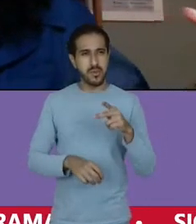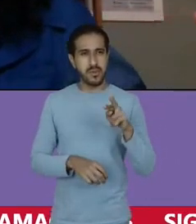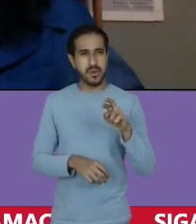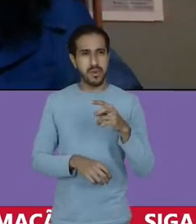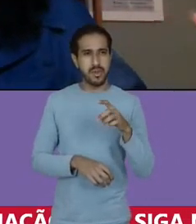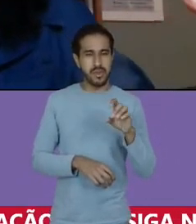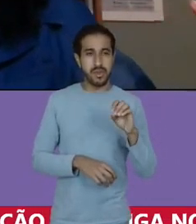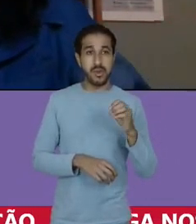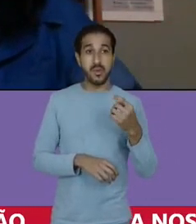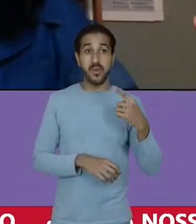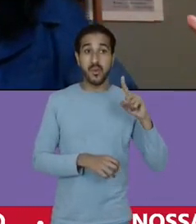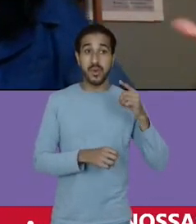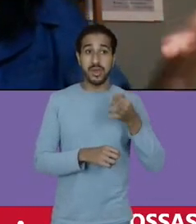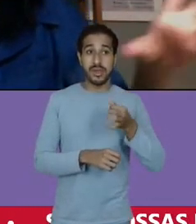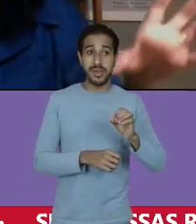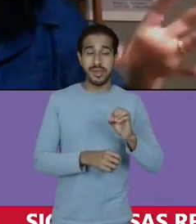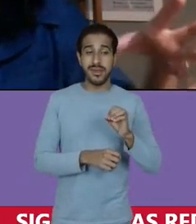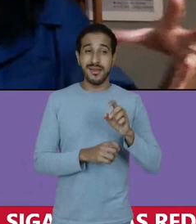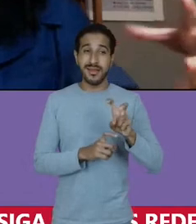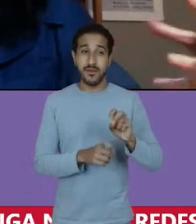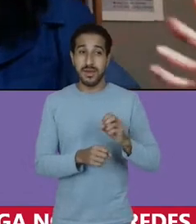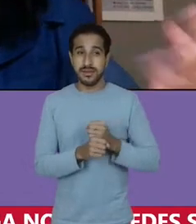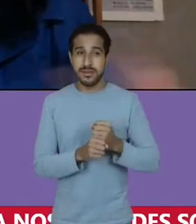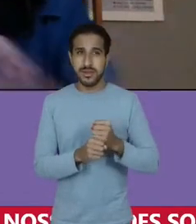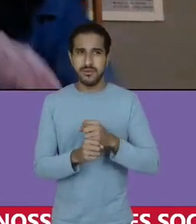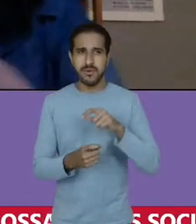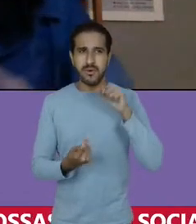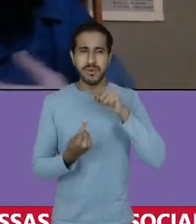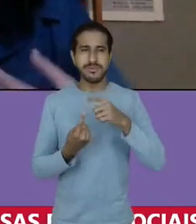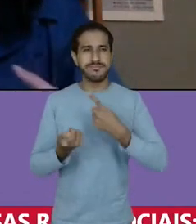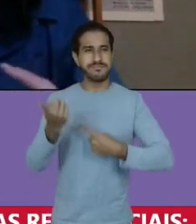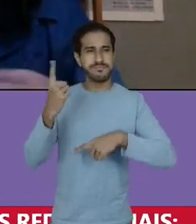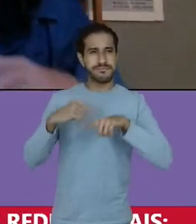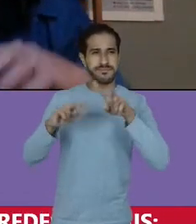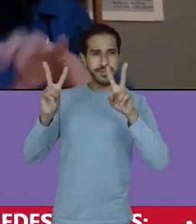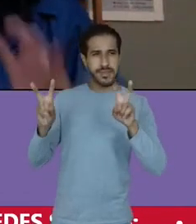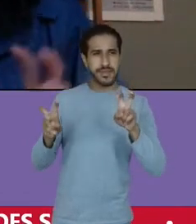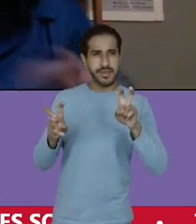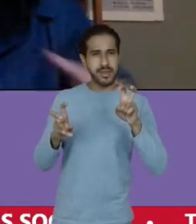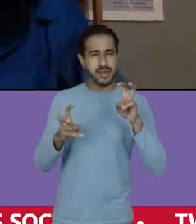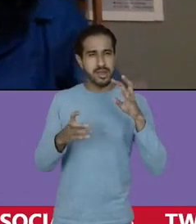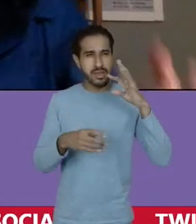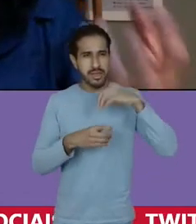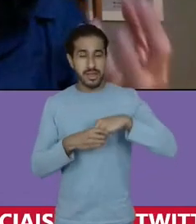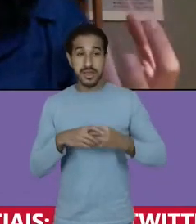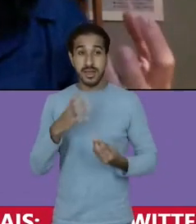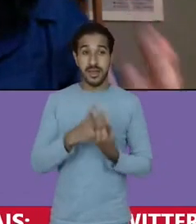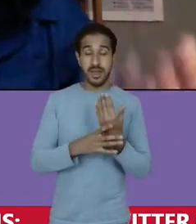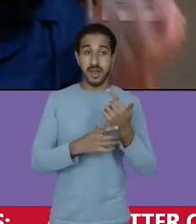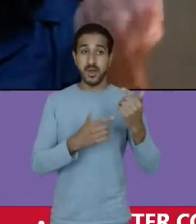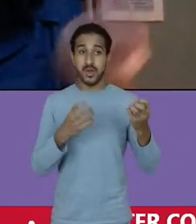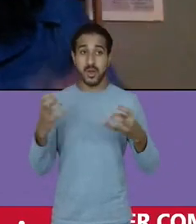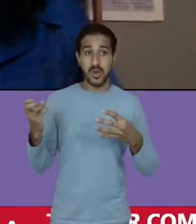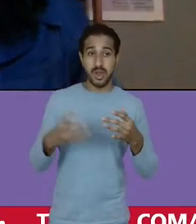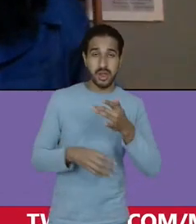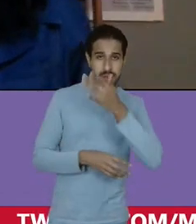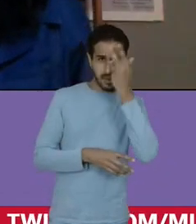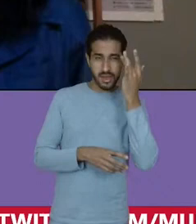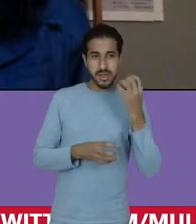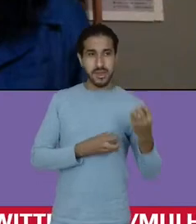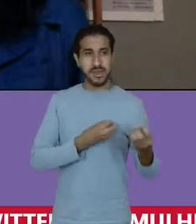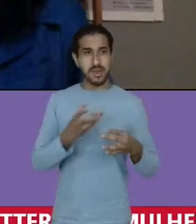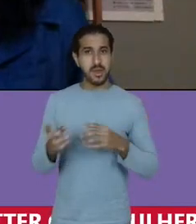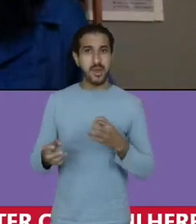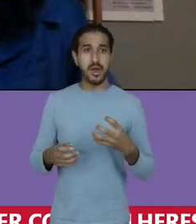produção dos últimos 60, 50 anos, é para transformar isso por dentro, criar novas pessoas, empoderar